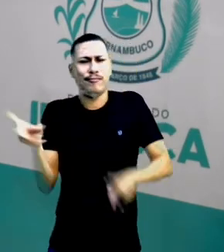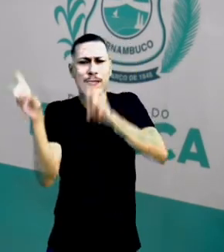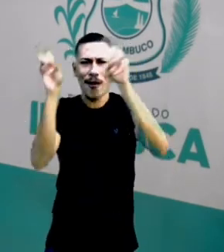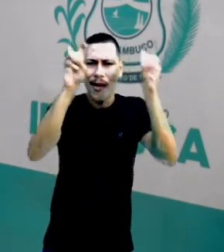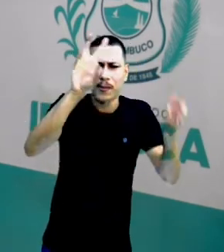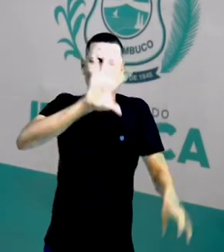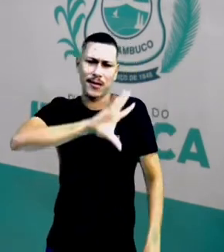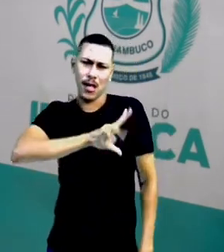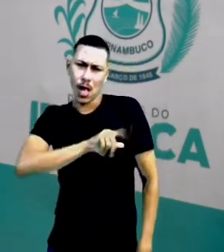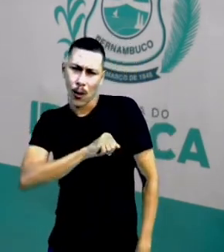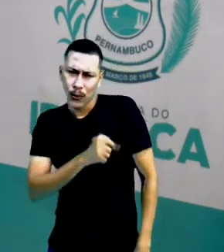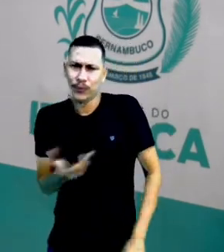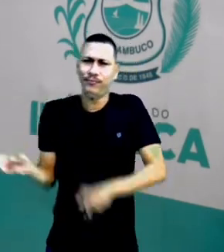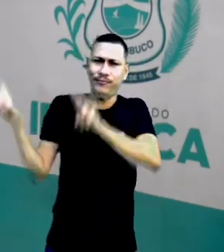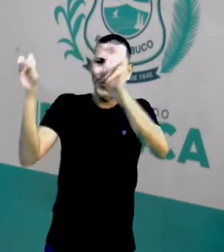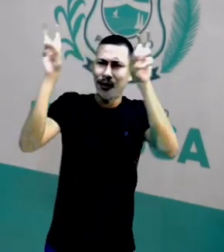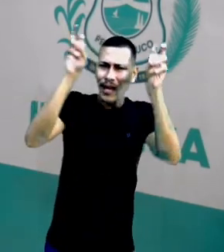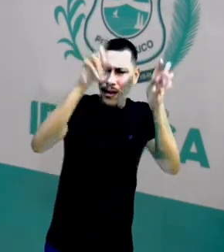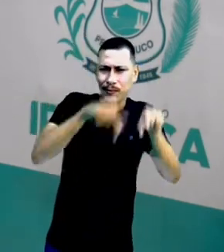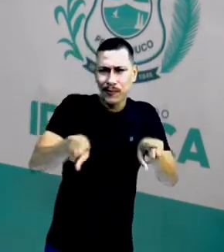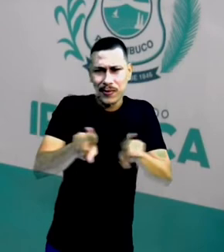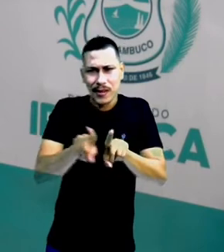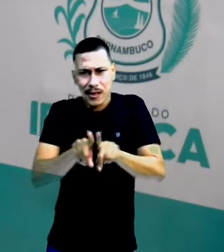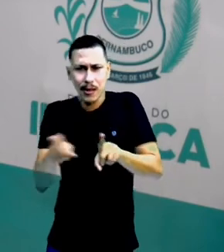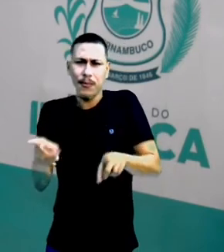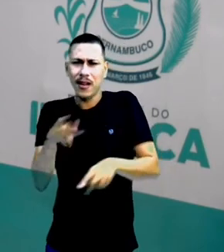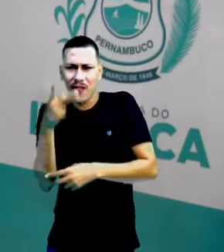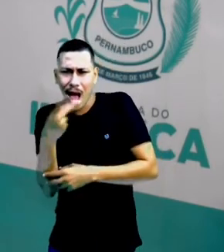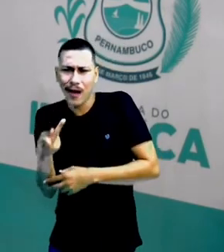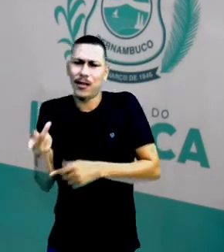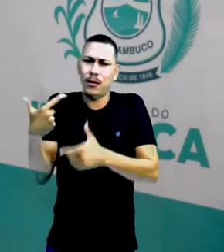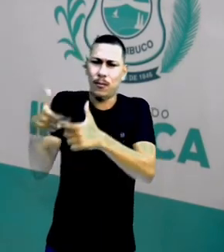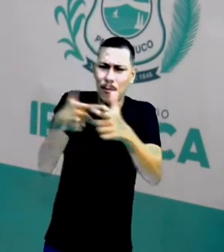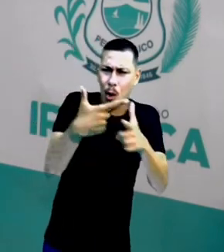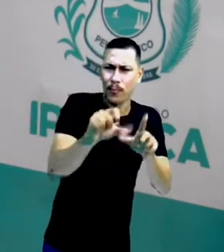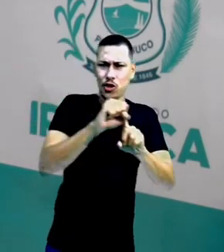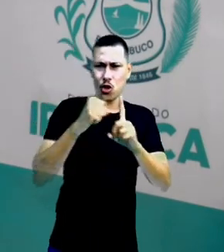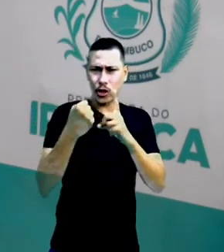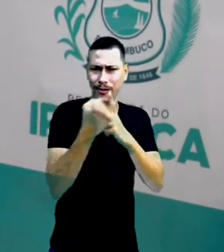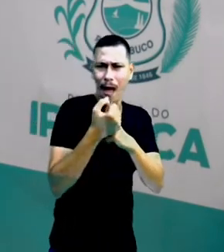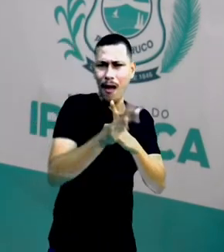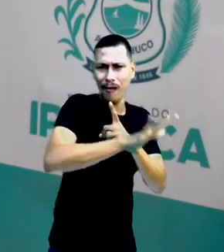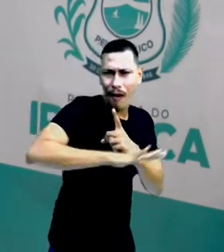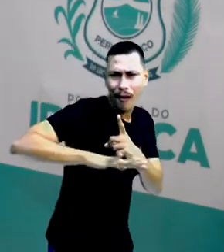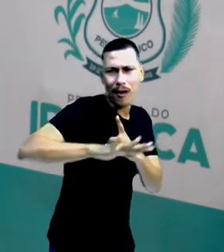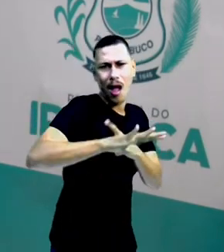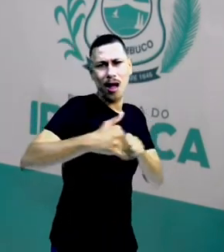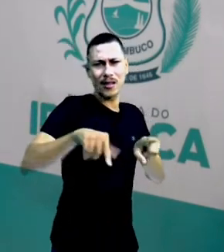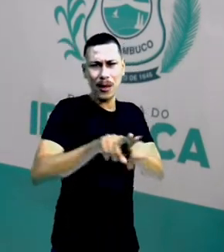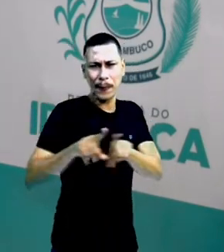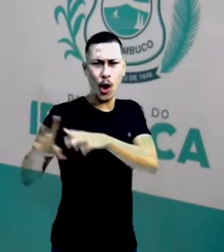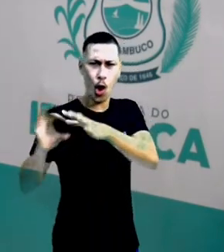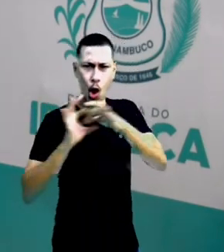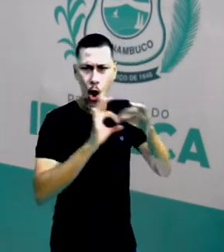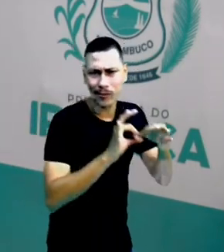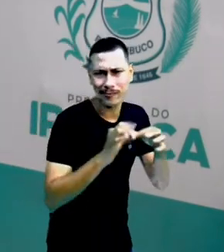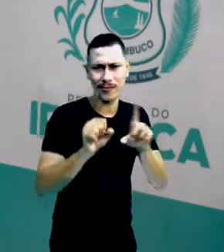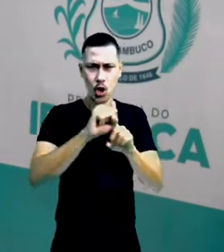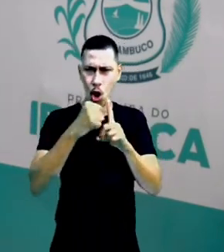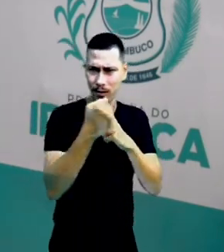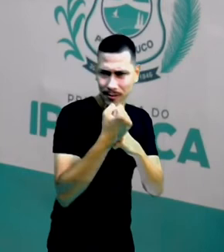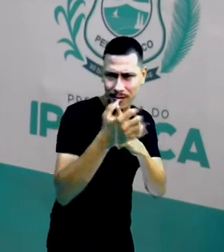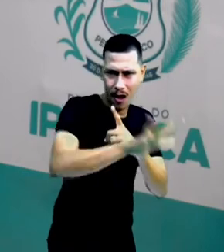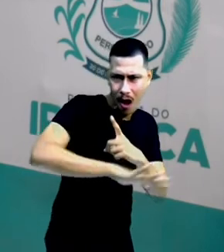amor, temas que fazem parte de questões sociais, que fazem parte de um contexto social,